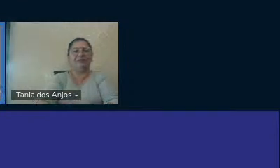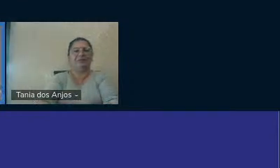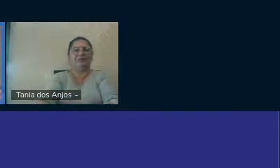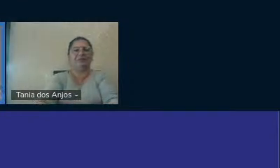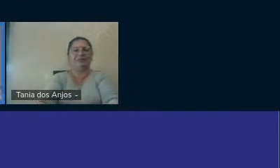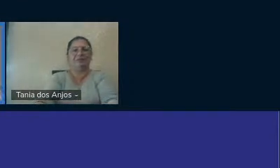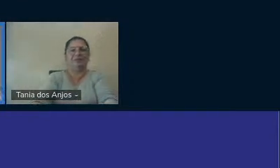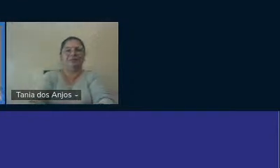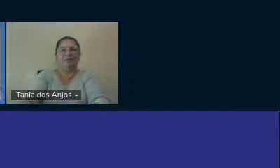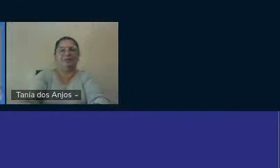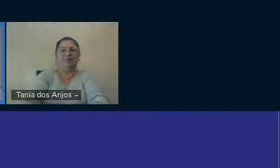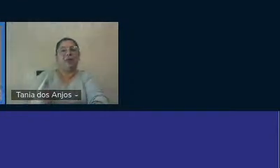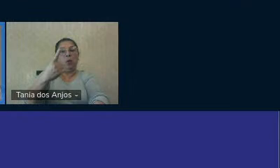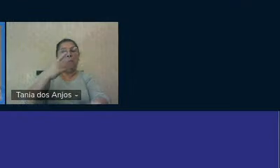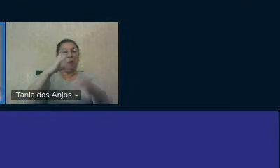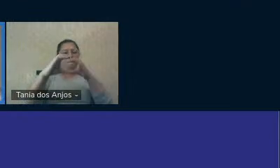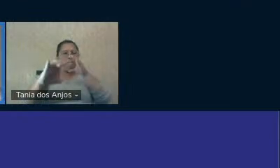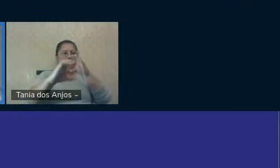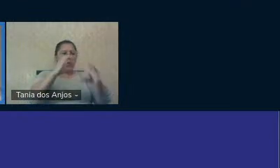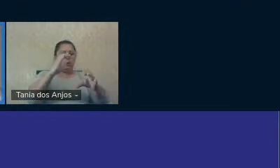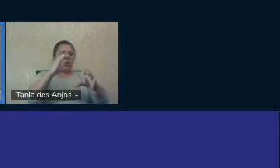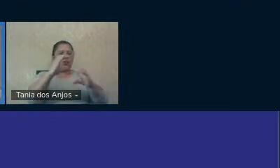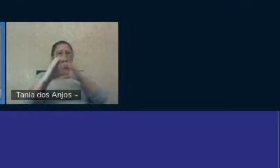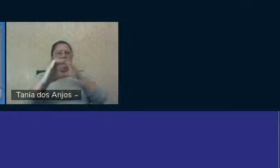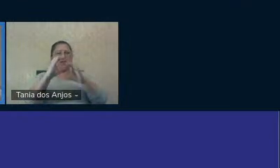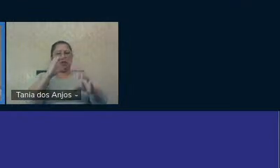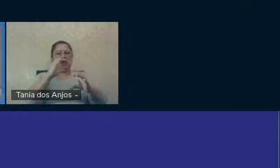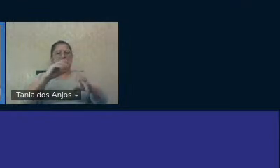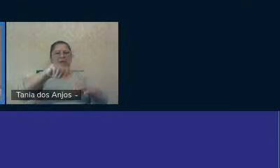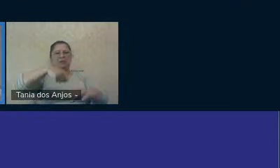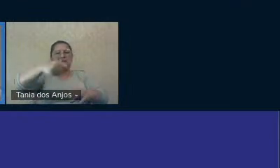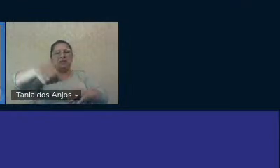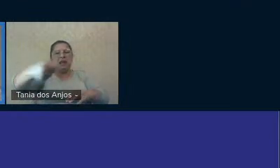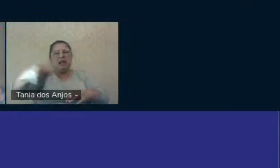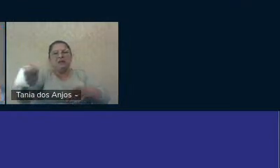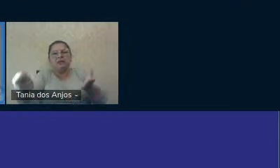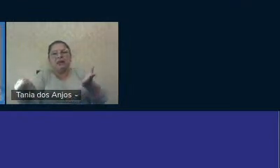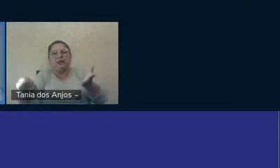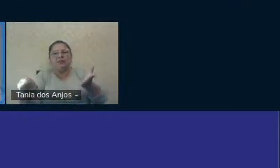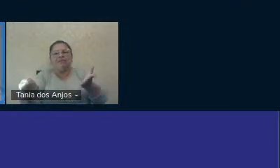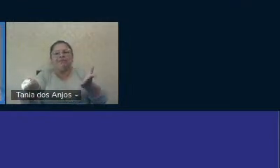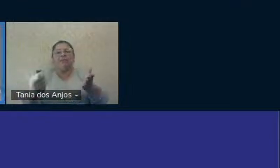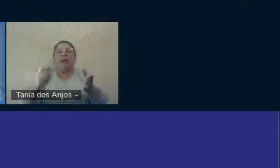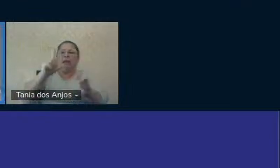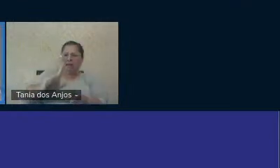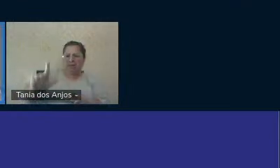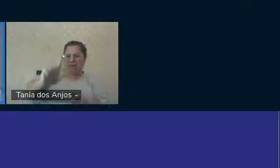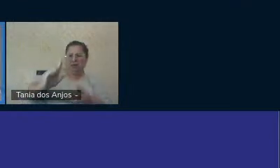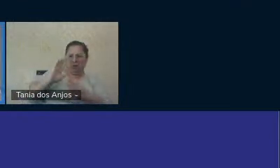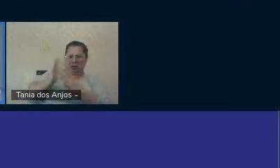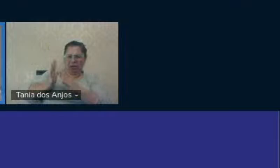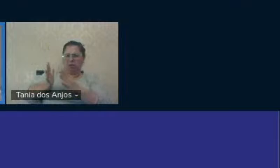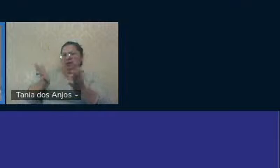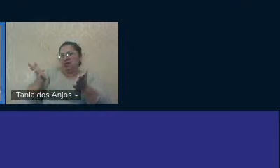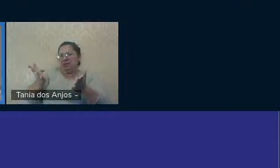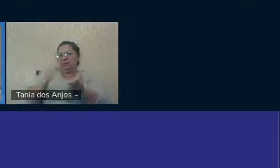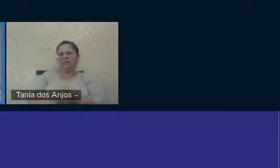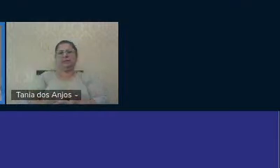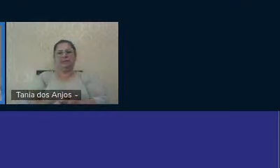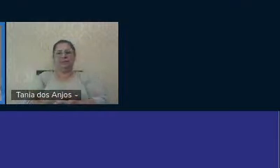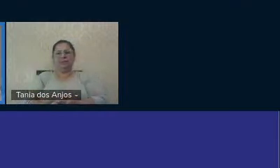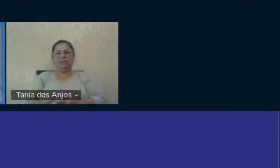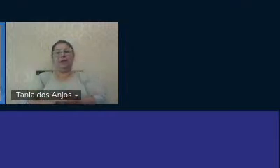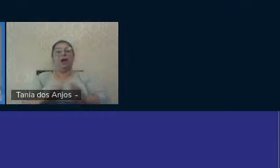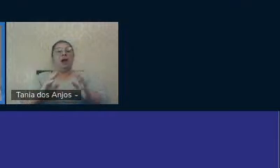Uma música sinalizada pode ser considerada uma literatura em Libras? Bem, como a gente viu, tudo